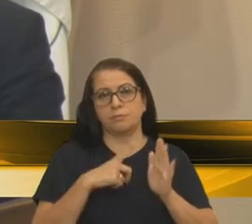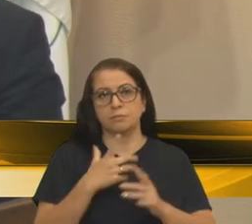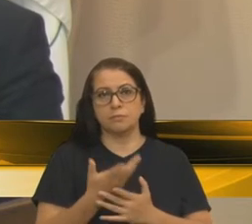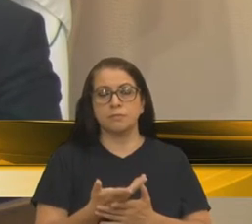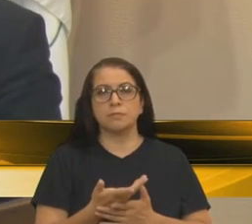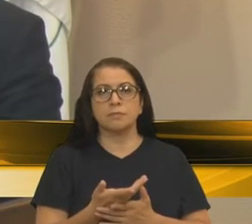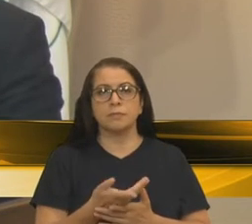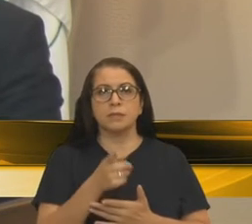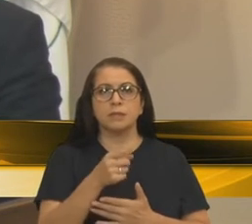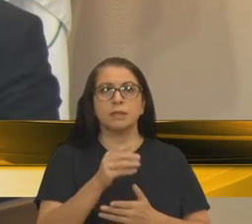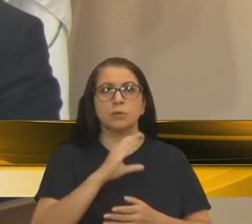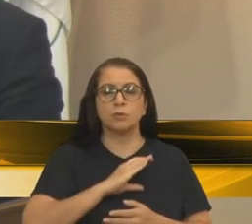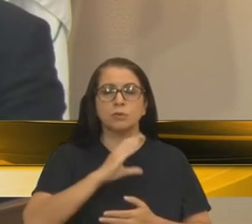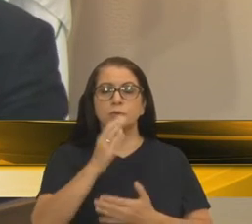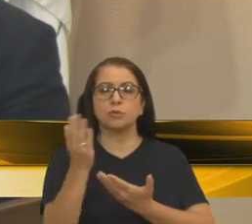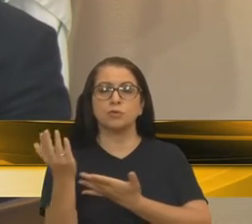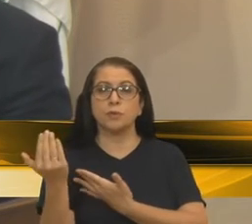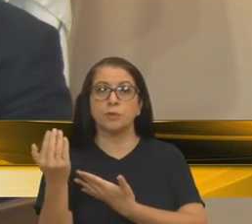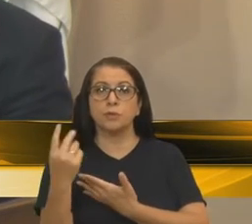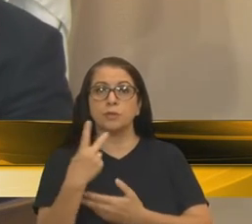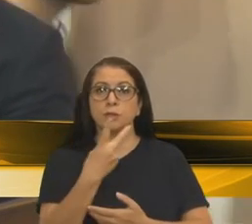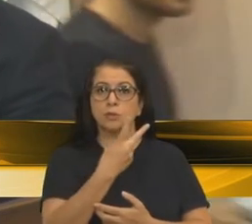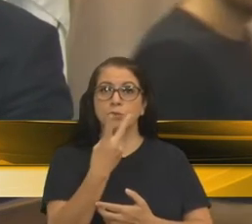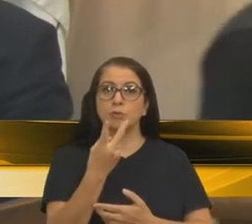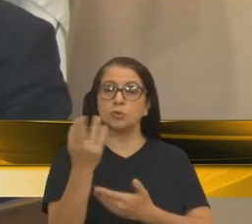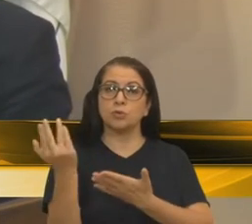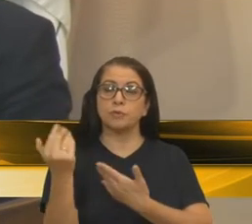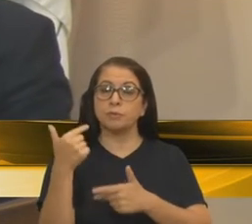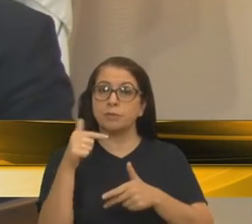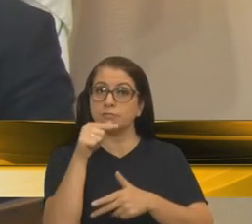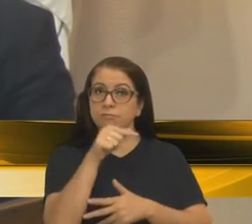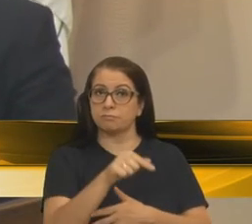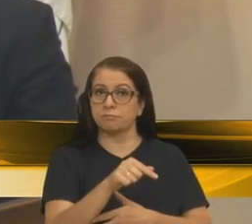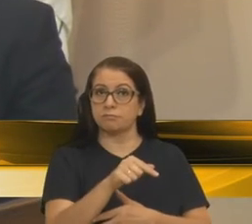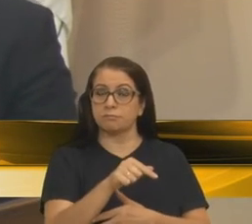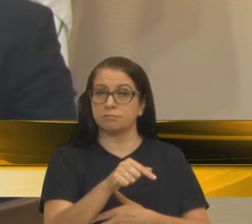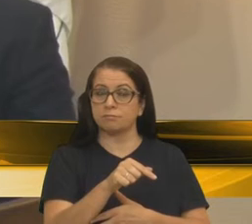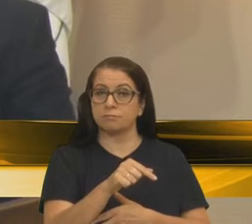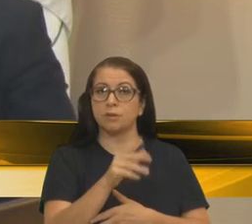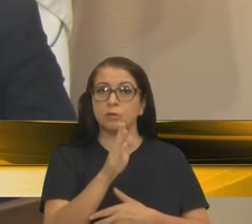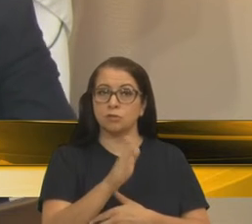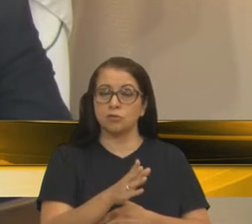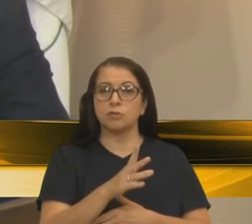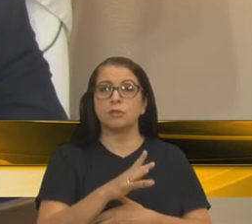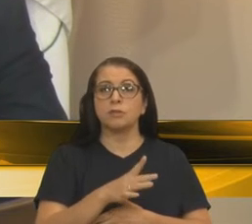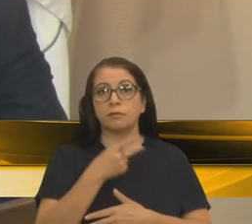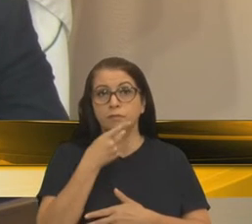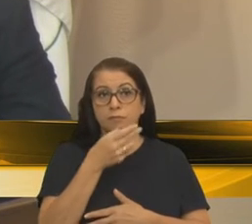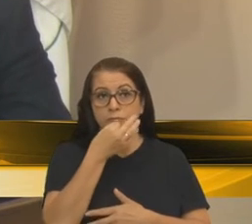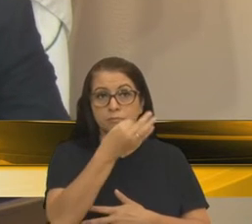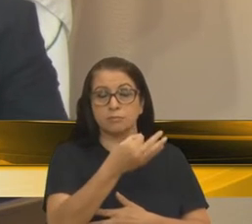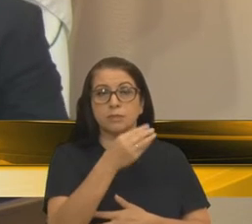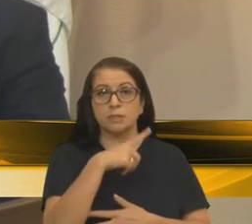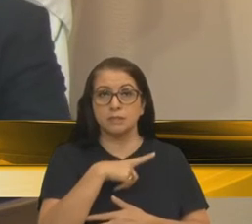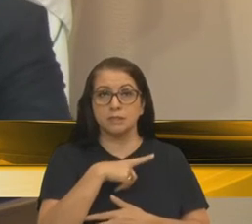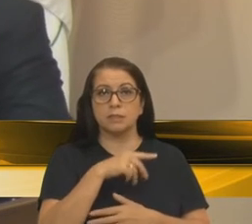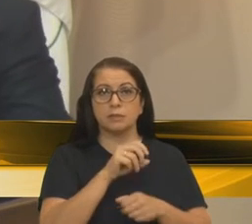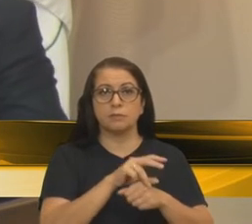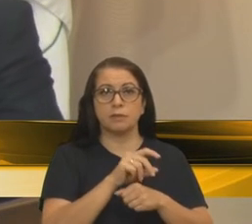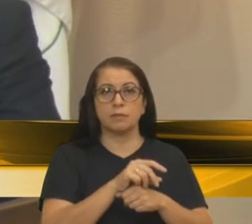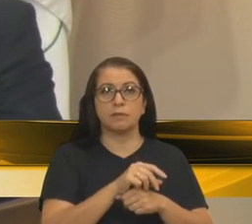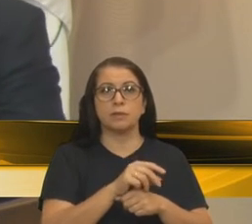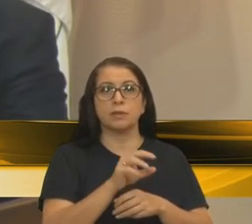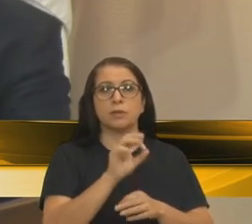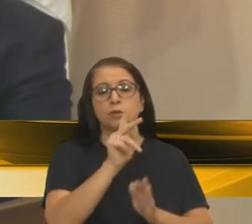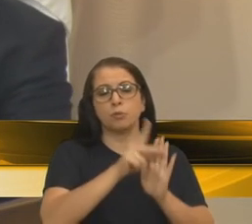que tem a Coordenadoria da Juventude, que tem 2 jovens trabalhando lá. Eu já sugeri que isso fosse disponibilizado, vagas do Projeto